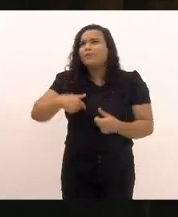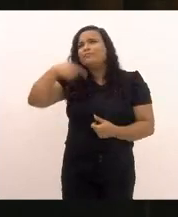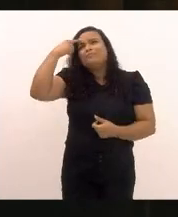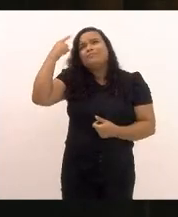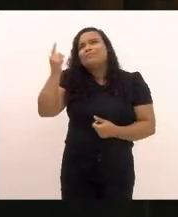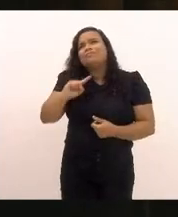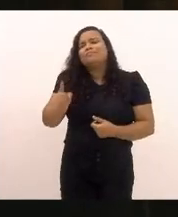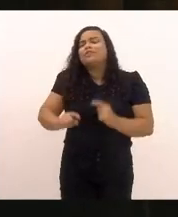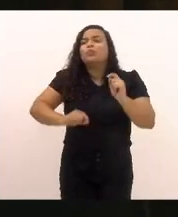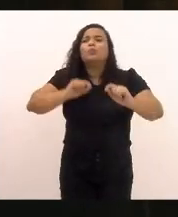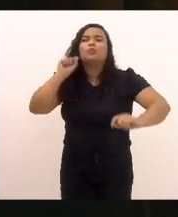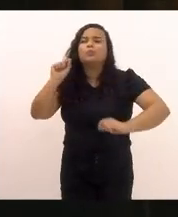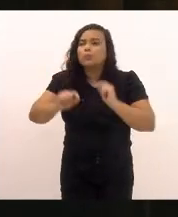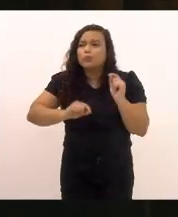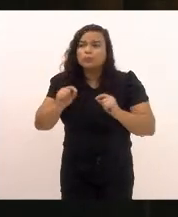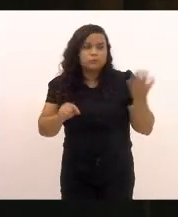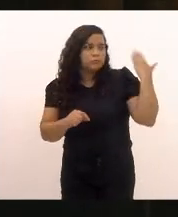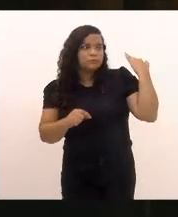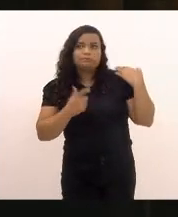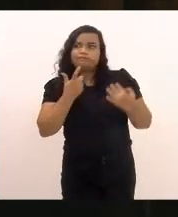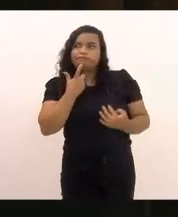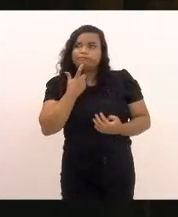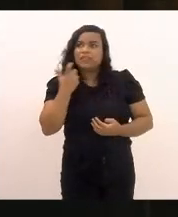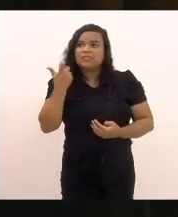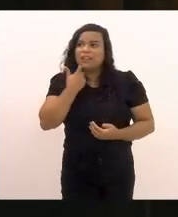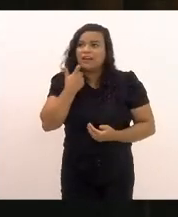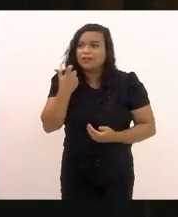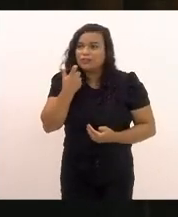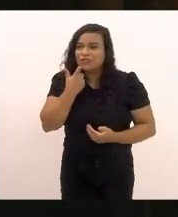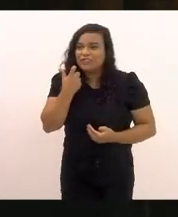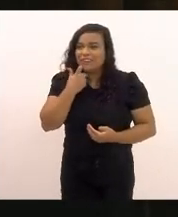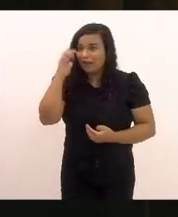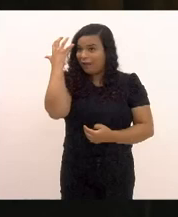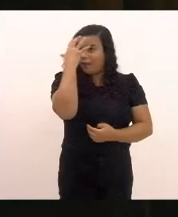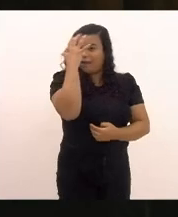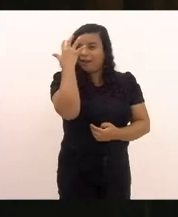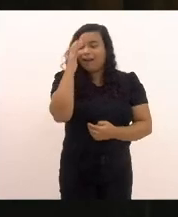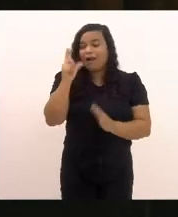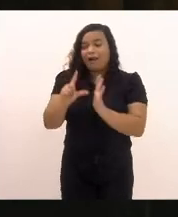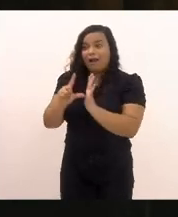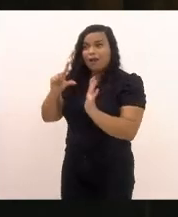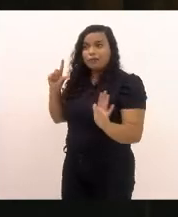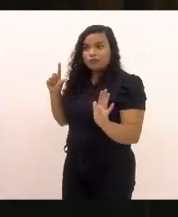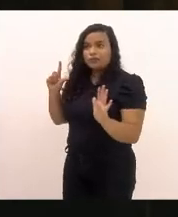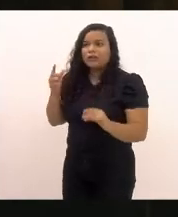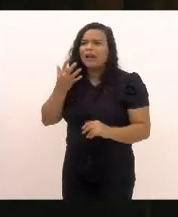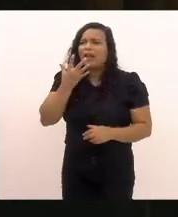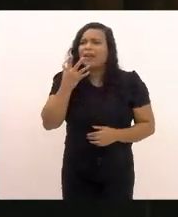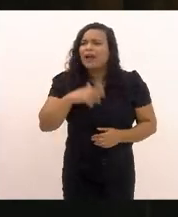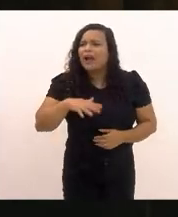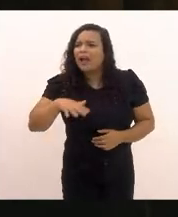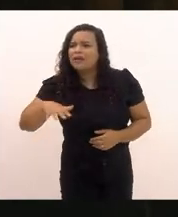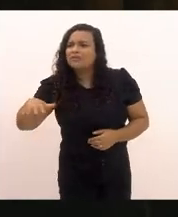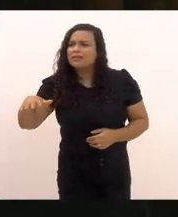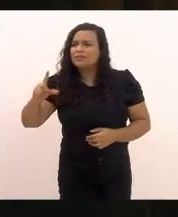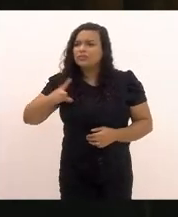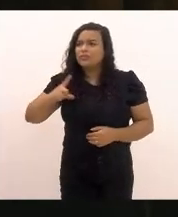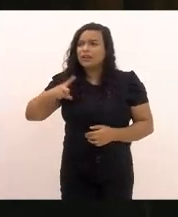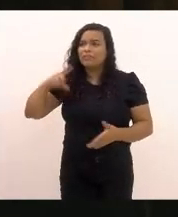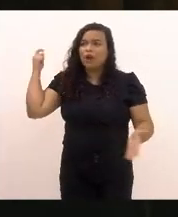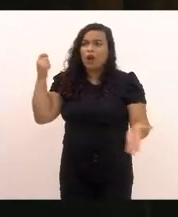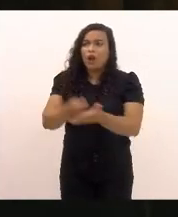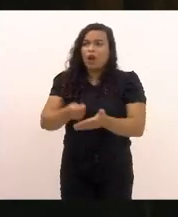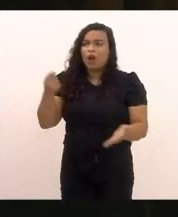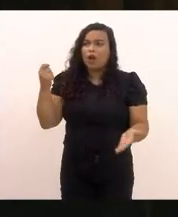entender é que na sexta-feira, antes do carnaval, crianças foram obrigadas a